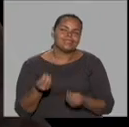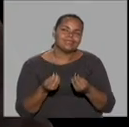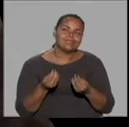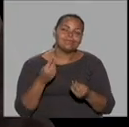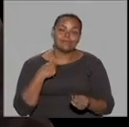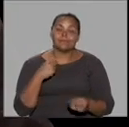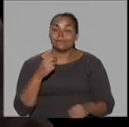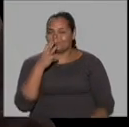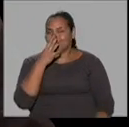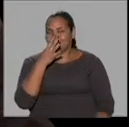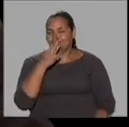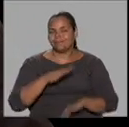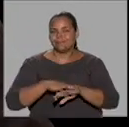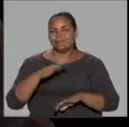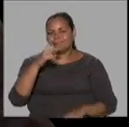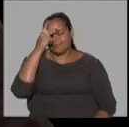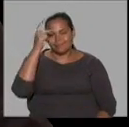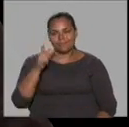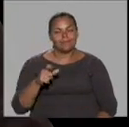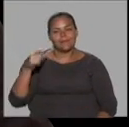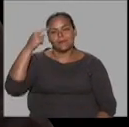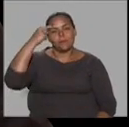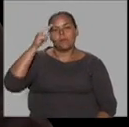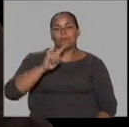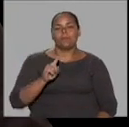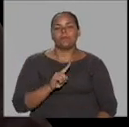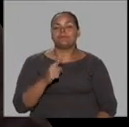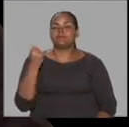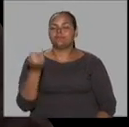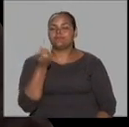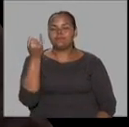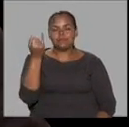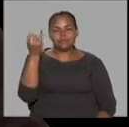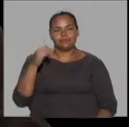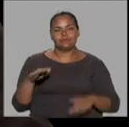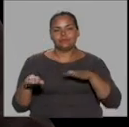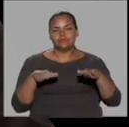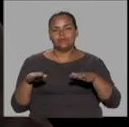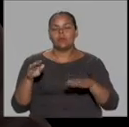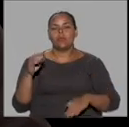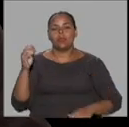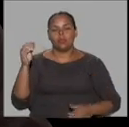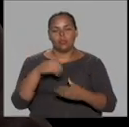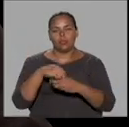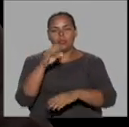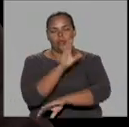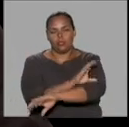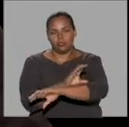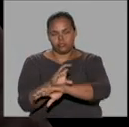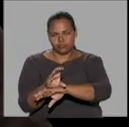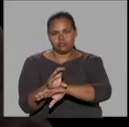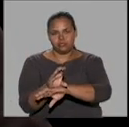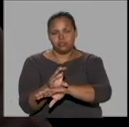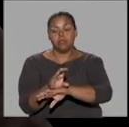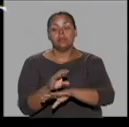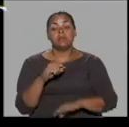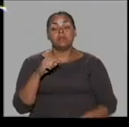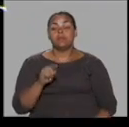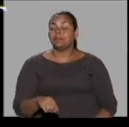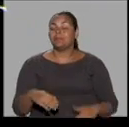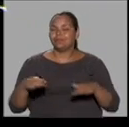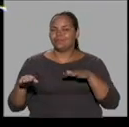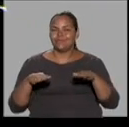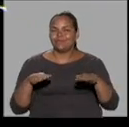Rapaz, o que mais me impressiona é as pessoas não saberem a importância do movimento dentro da nossa cultura hoje em dia, assim, né? E é um movimento